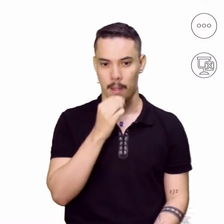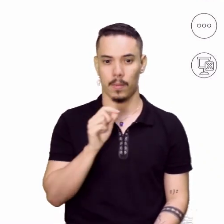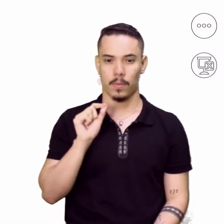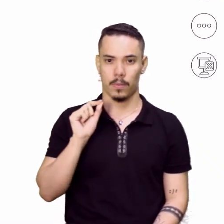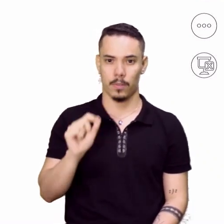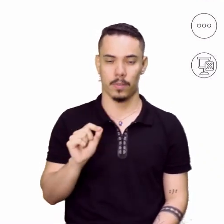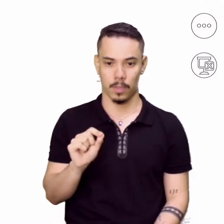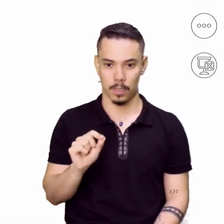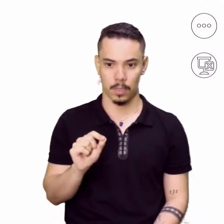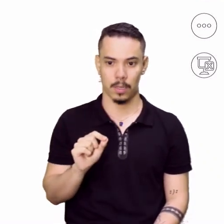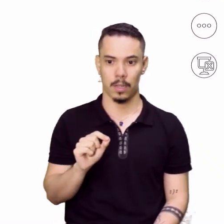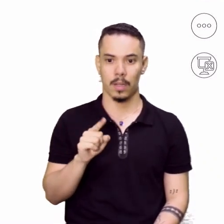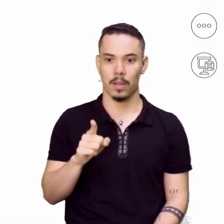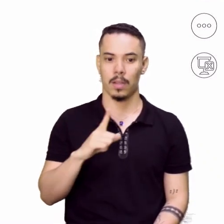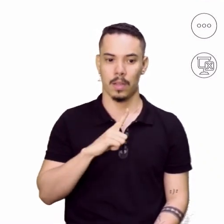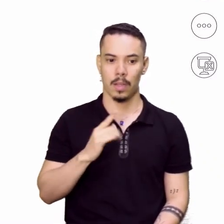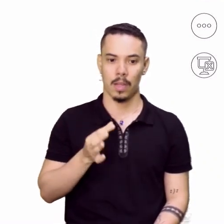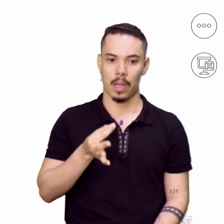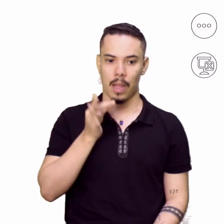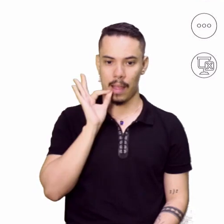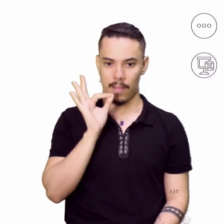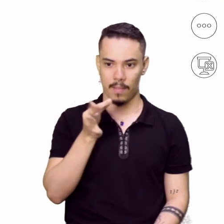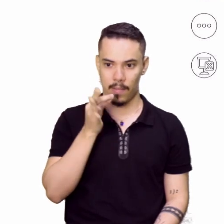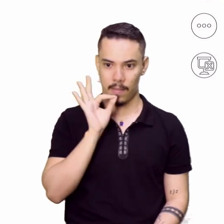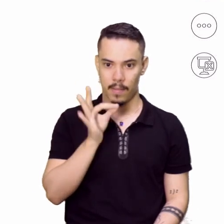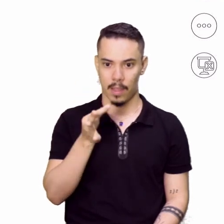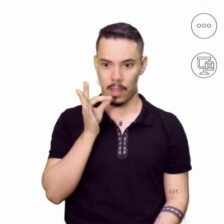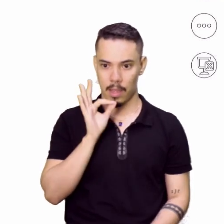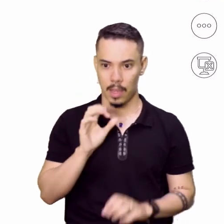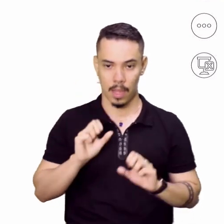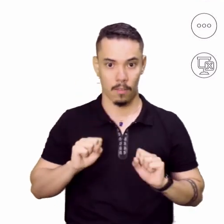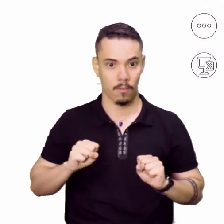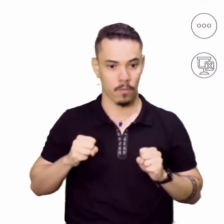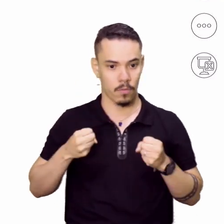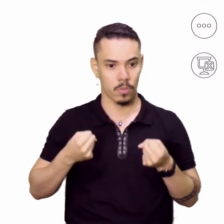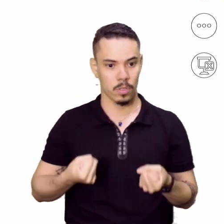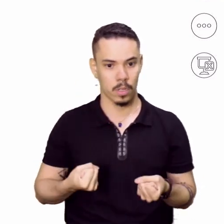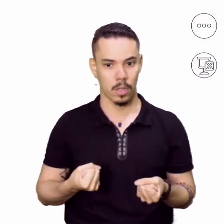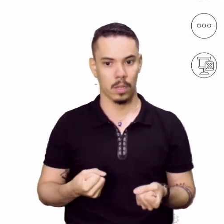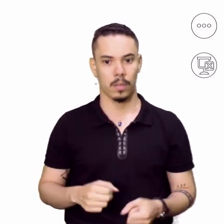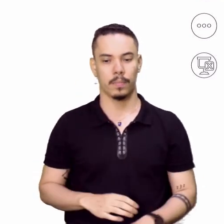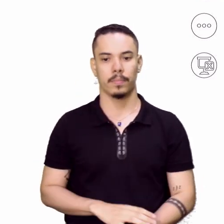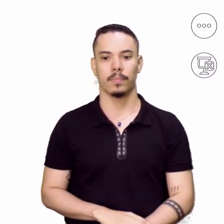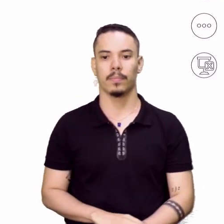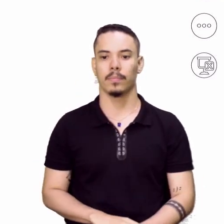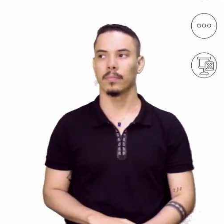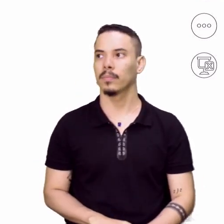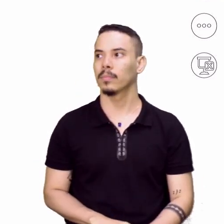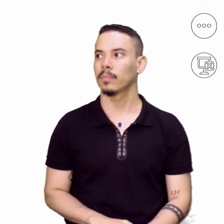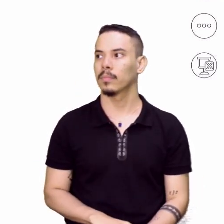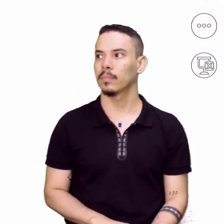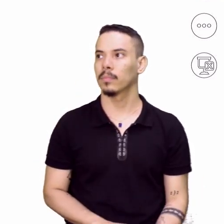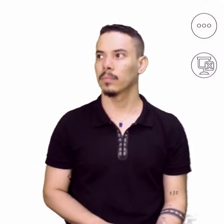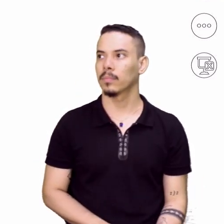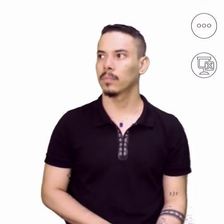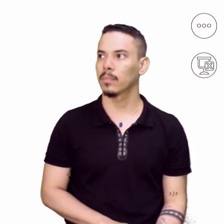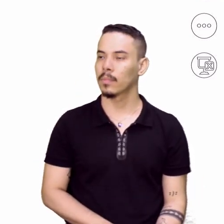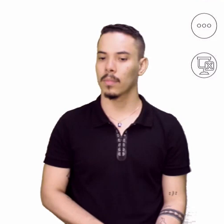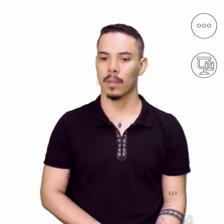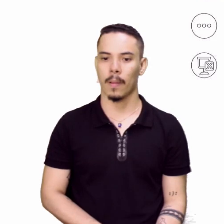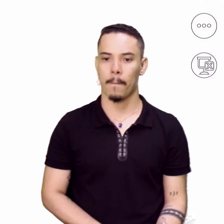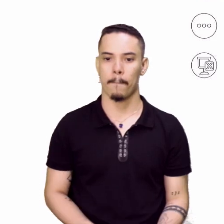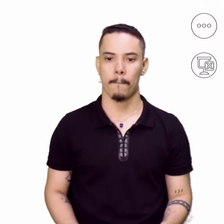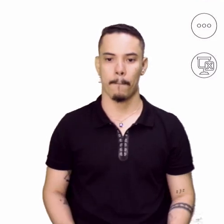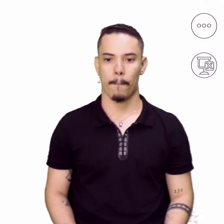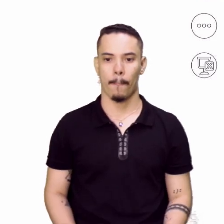você terá um café da manhã bem reforçado bem aqui tem a palavra B né mas eu gostaria de de